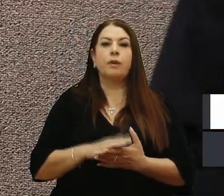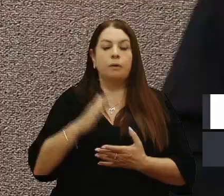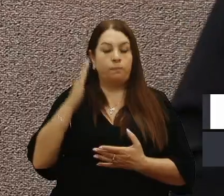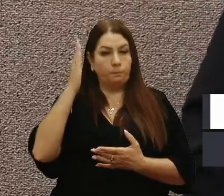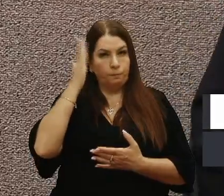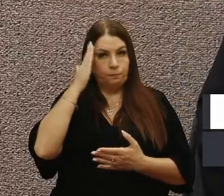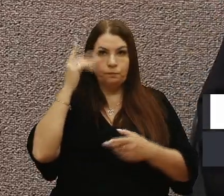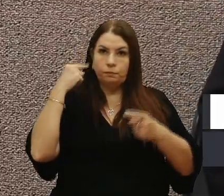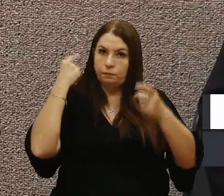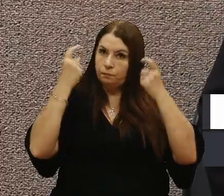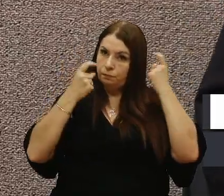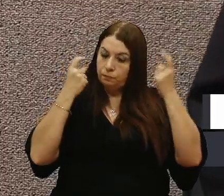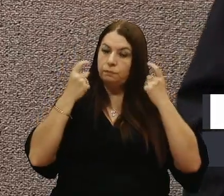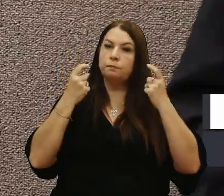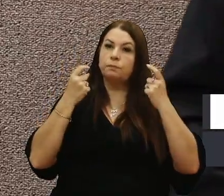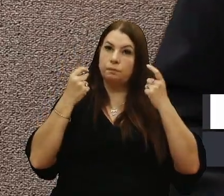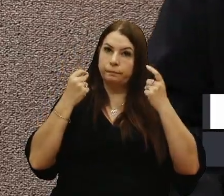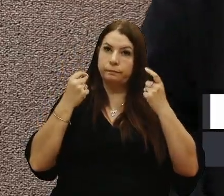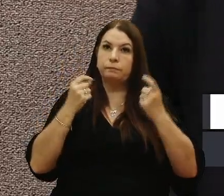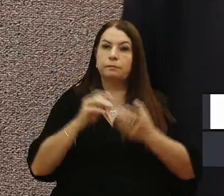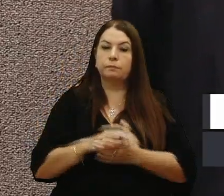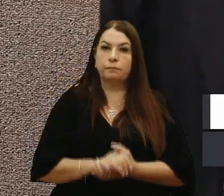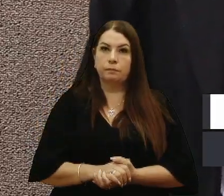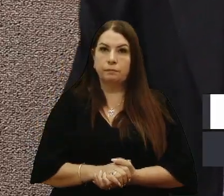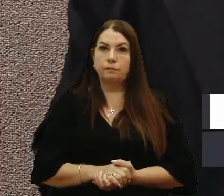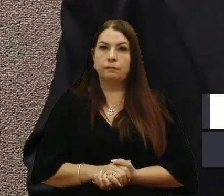da preocupação,